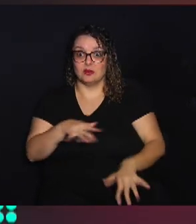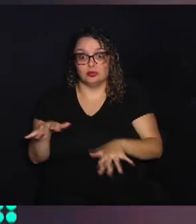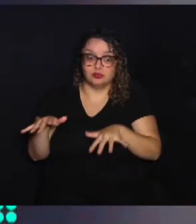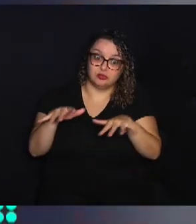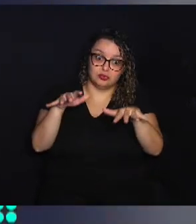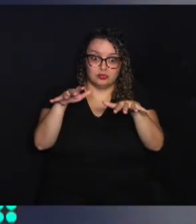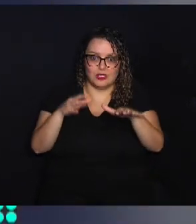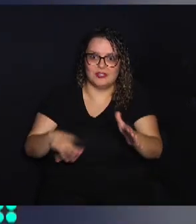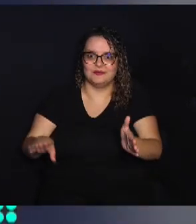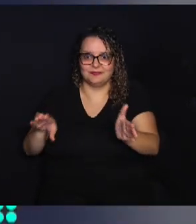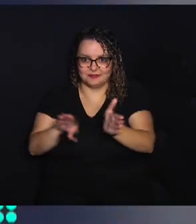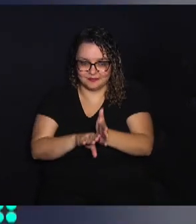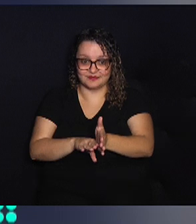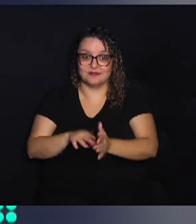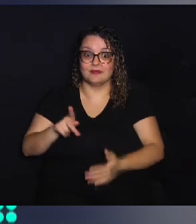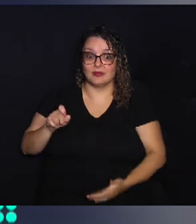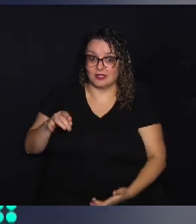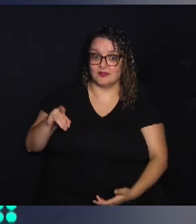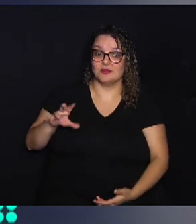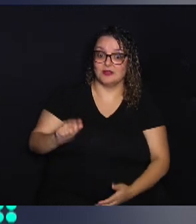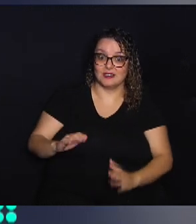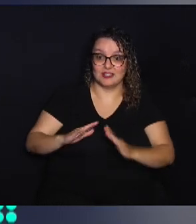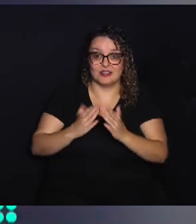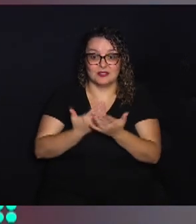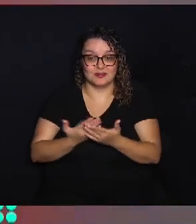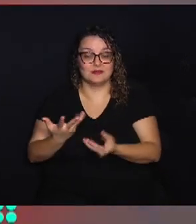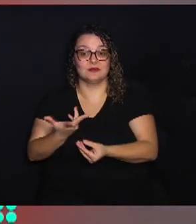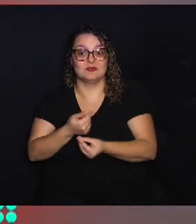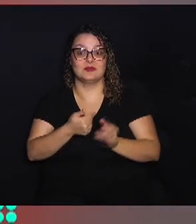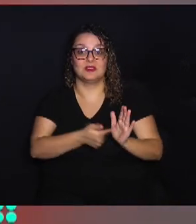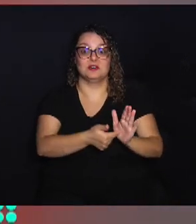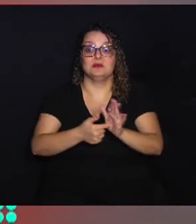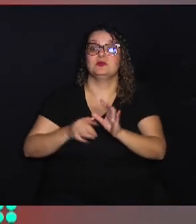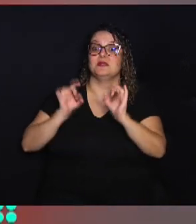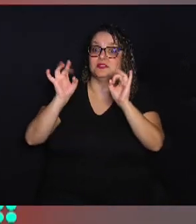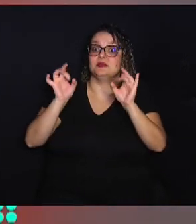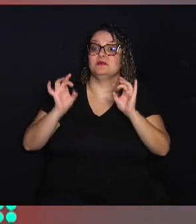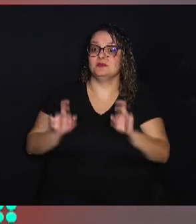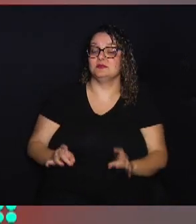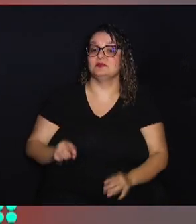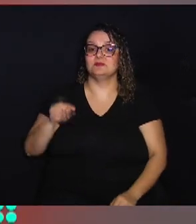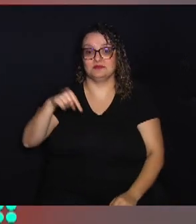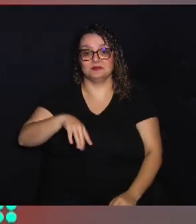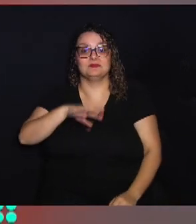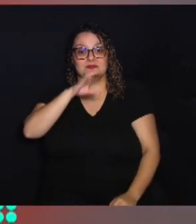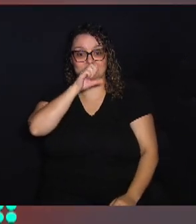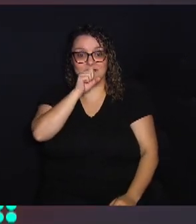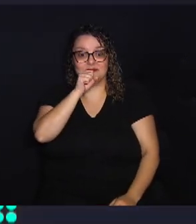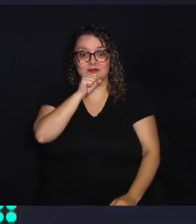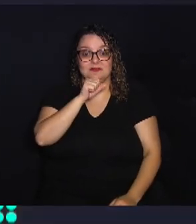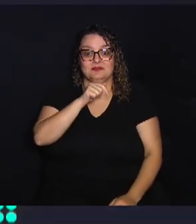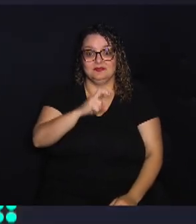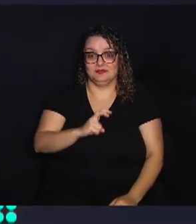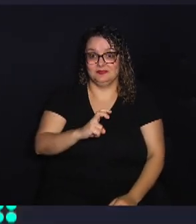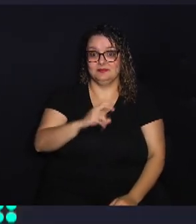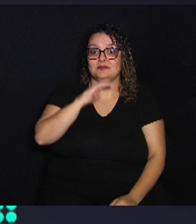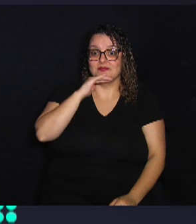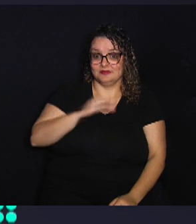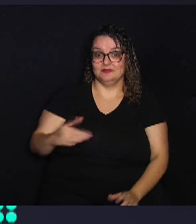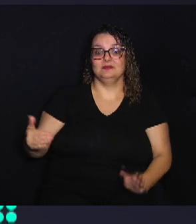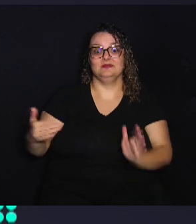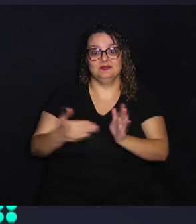Monstros chega à Pandora Escola de Artes para uma mostra especial. Será neste sábado, das 5h até